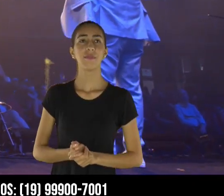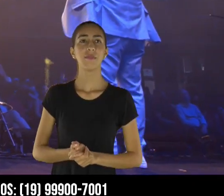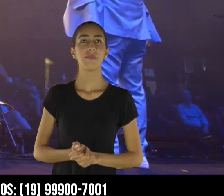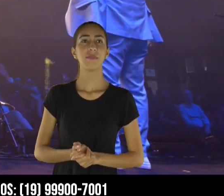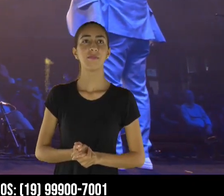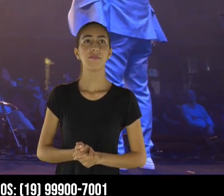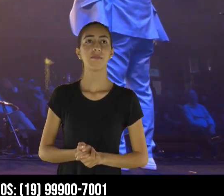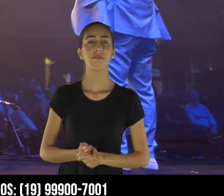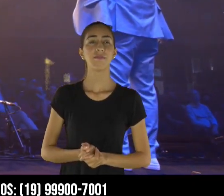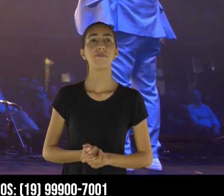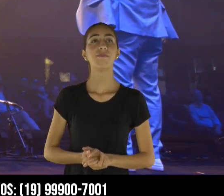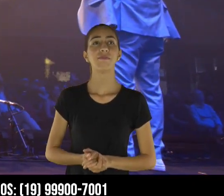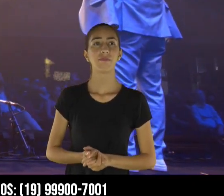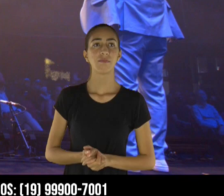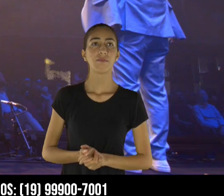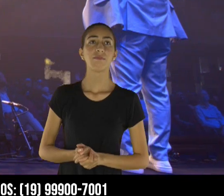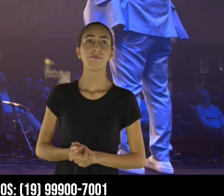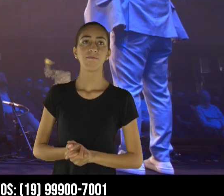minha lâmpada